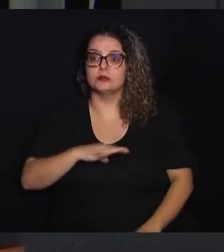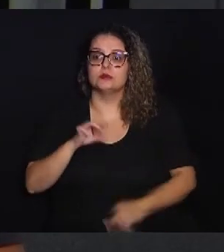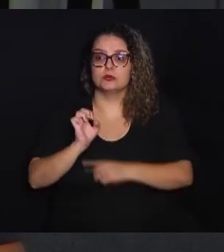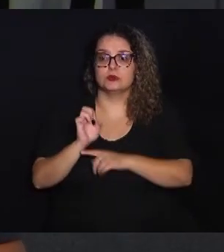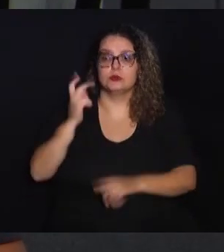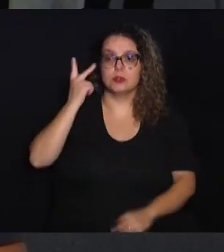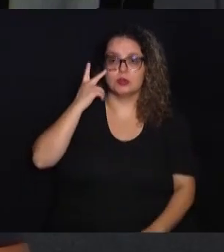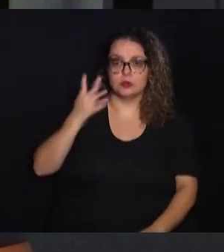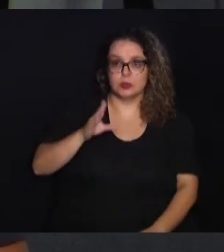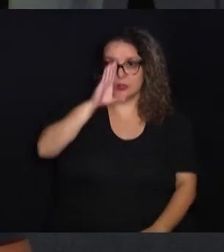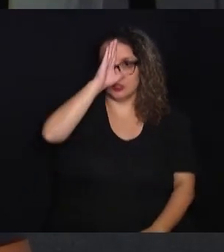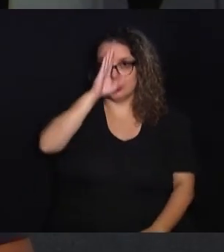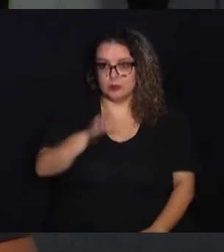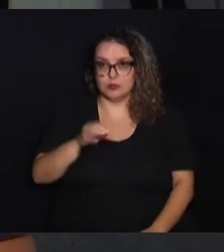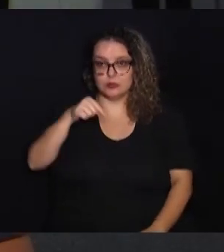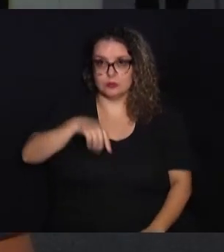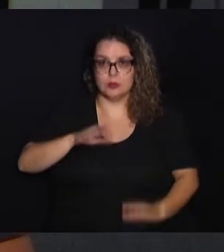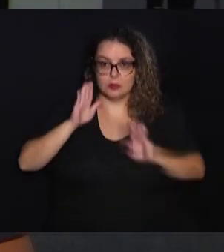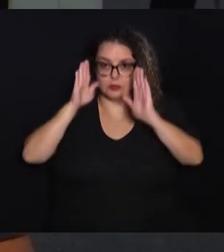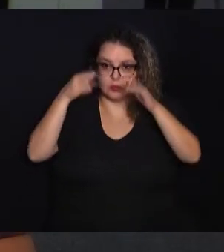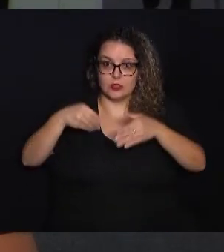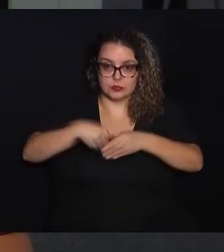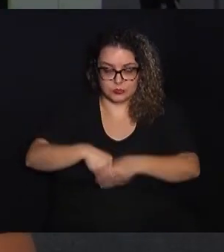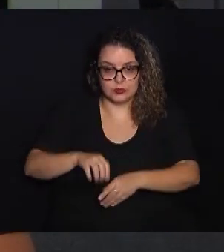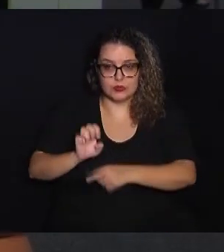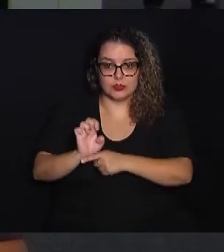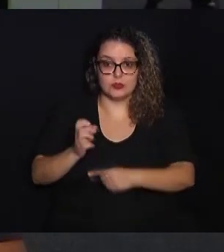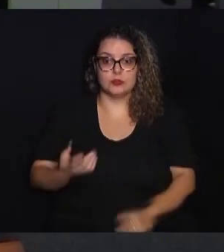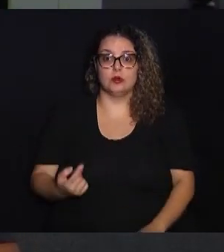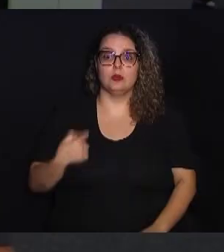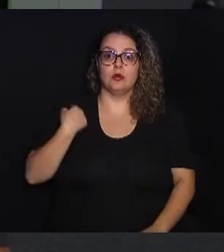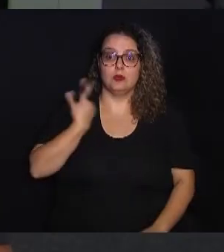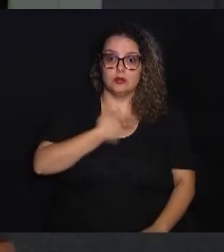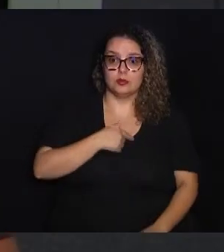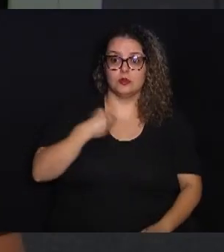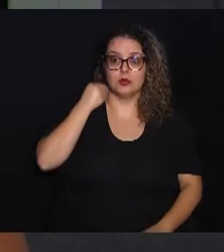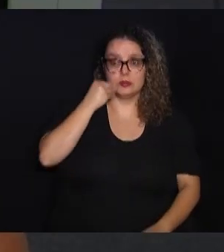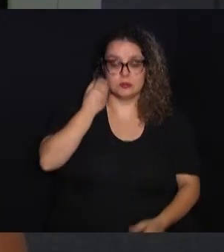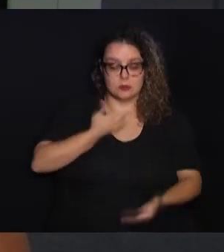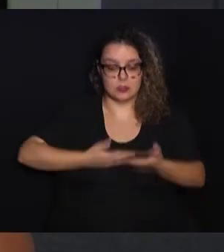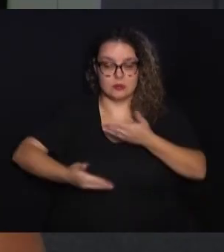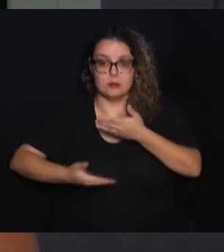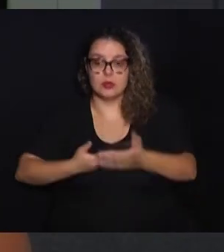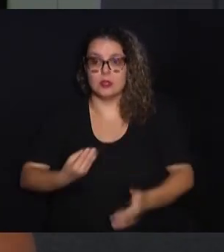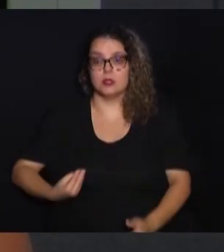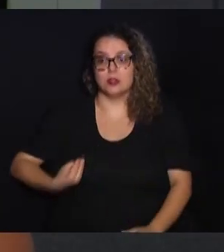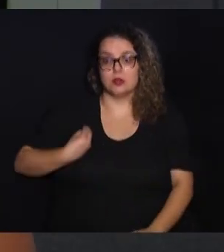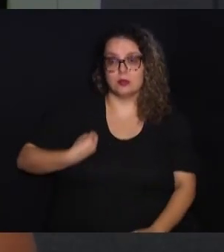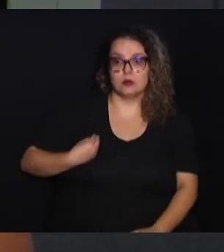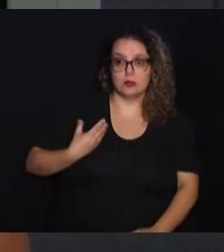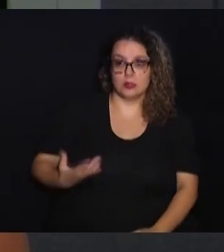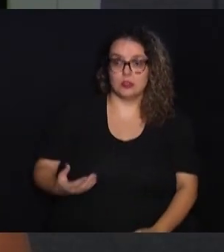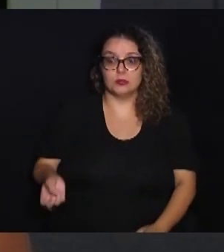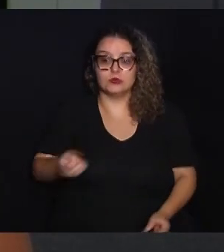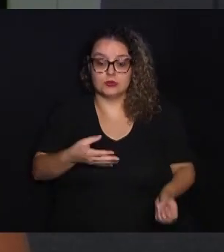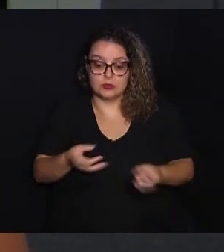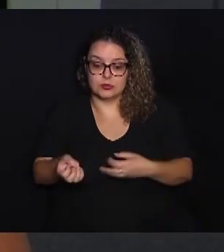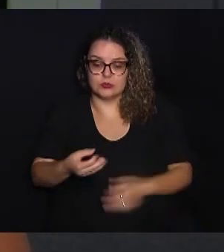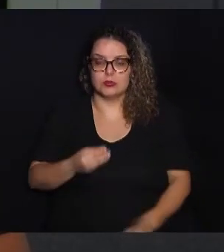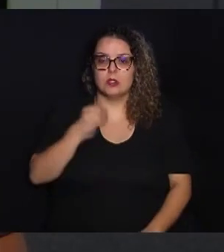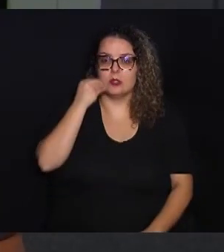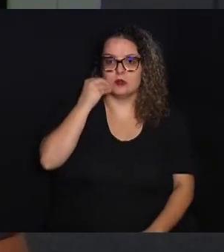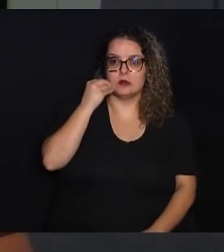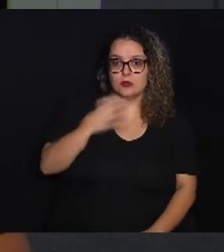entre as guardas municipais do estado de São Paulo, principalmente aqui focado no interior, porque a gente troca experiências, a gente